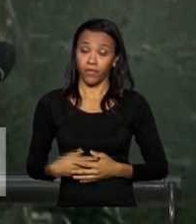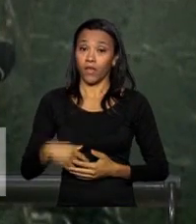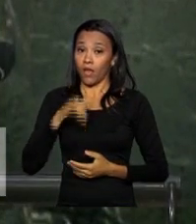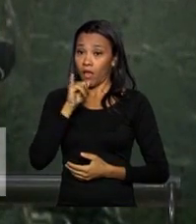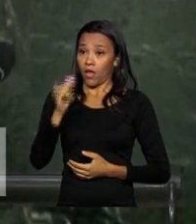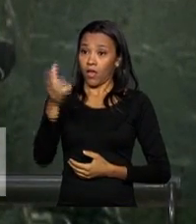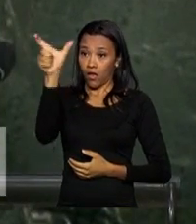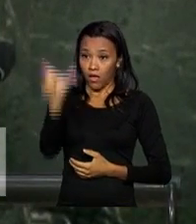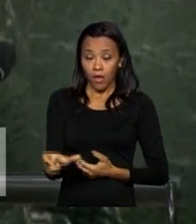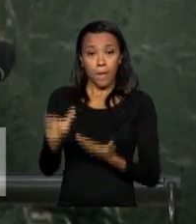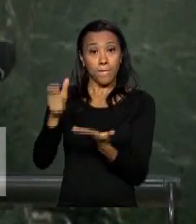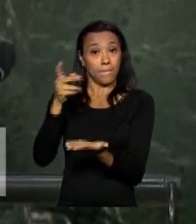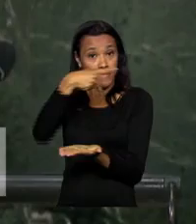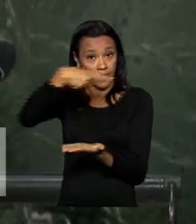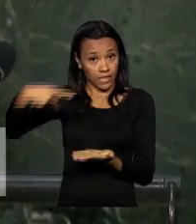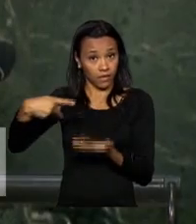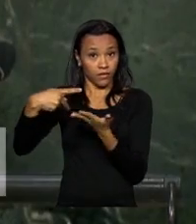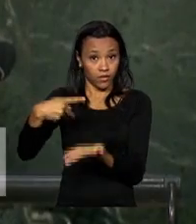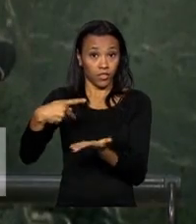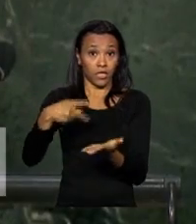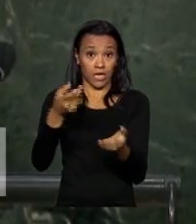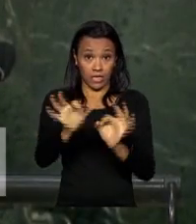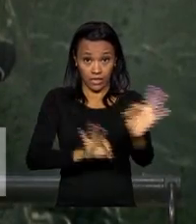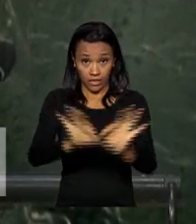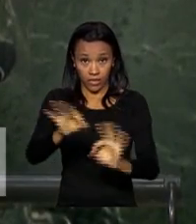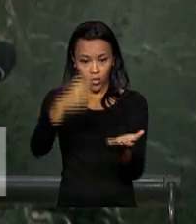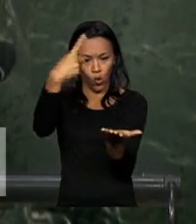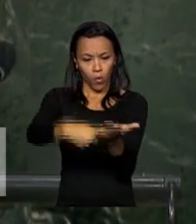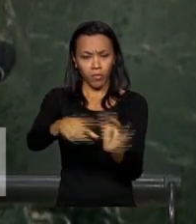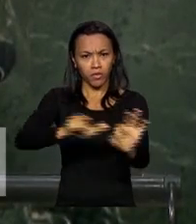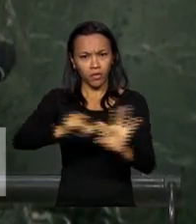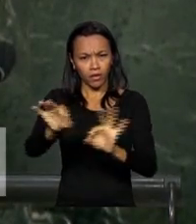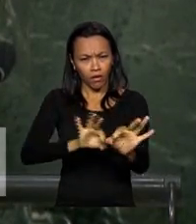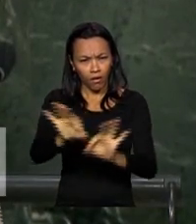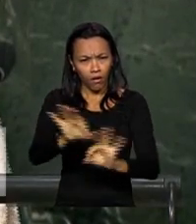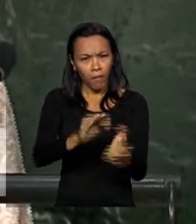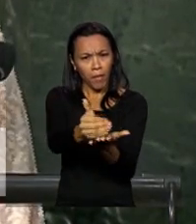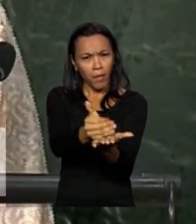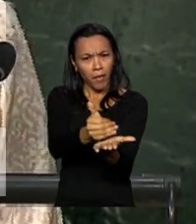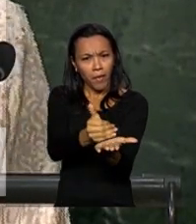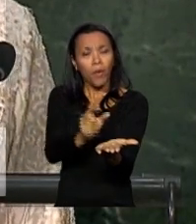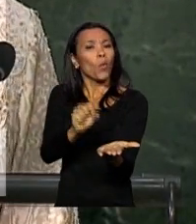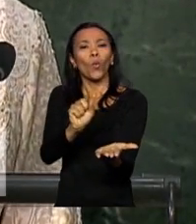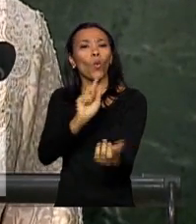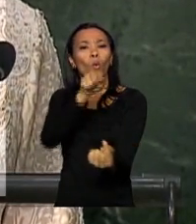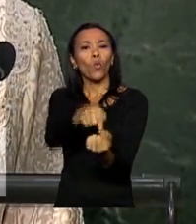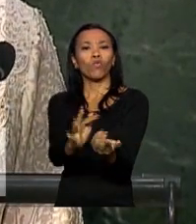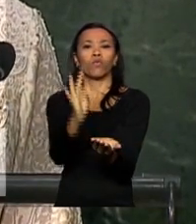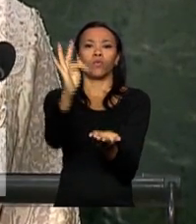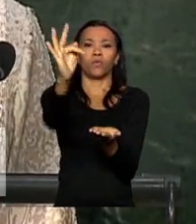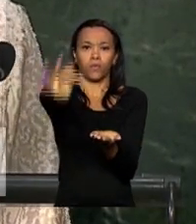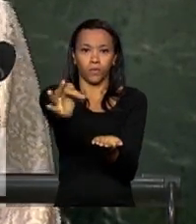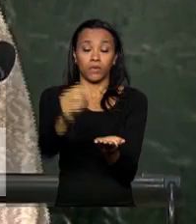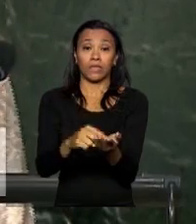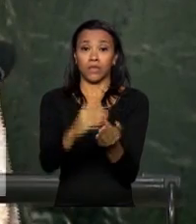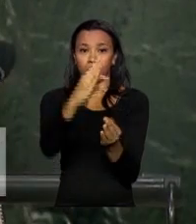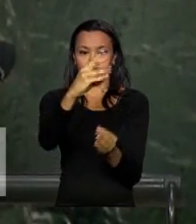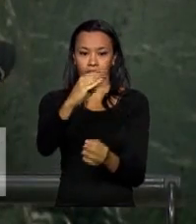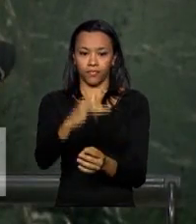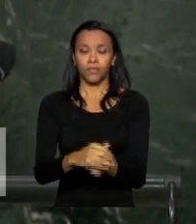Agenda 2030 desenha o futuro que queremos. Os 17 Objetivos do